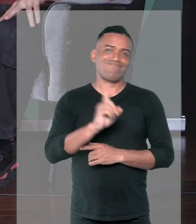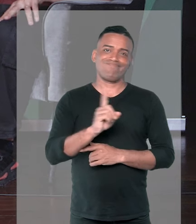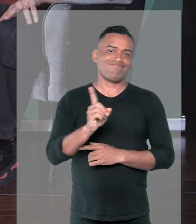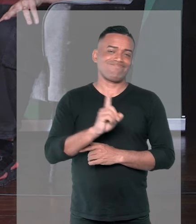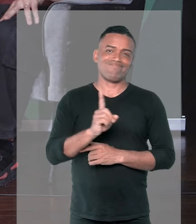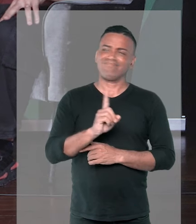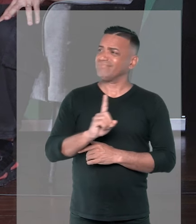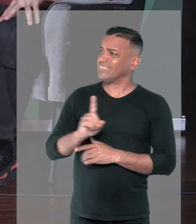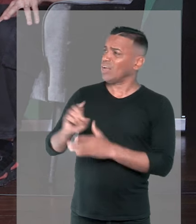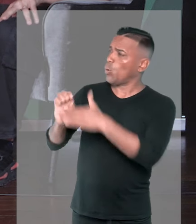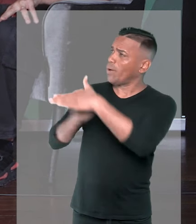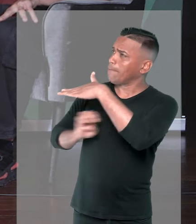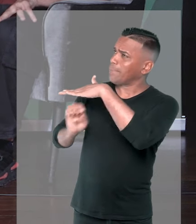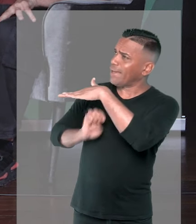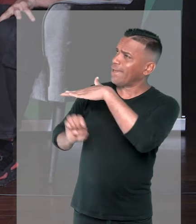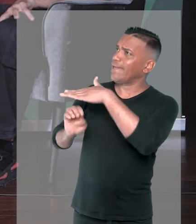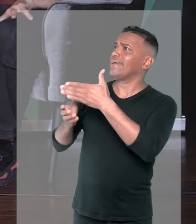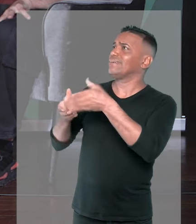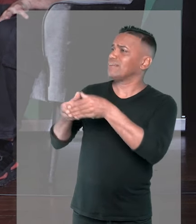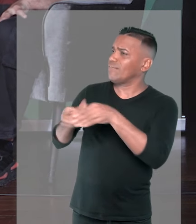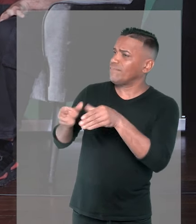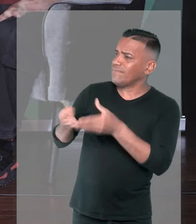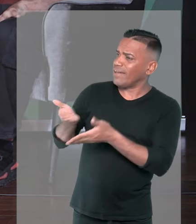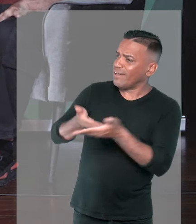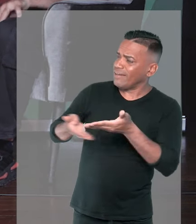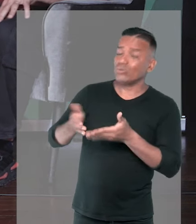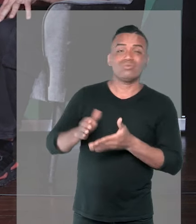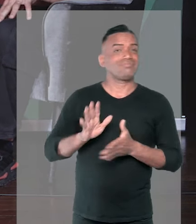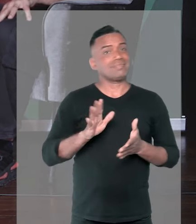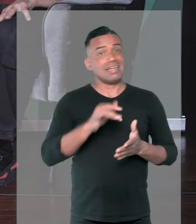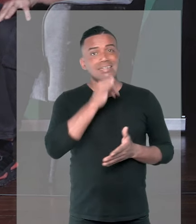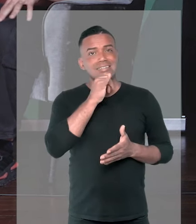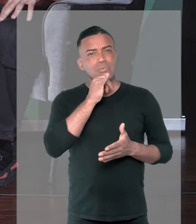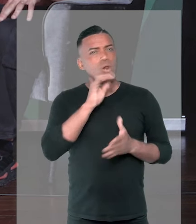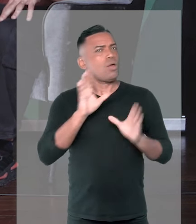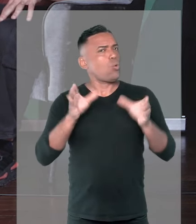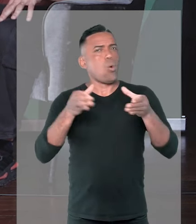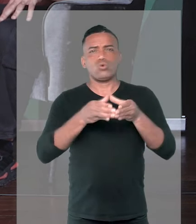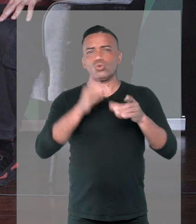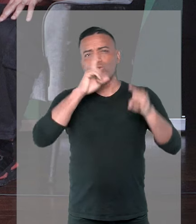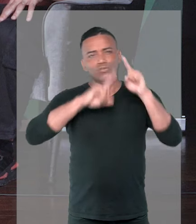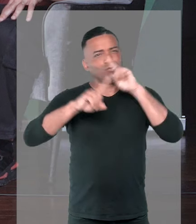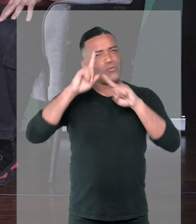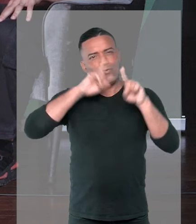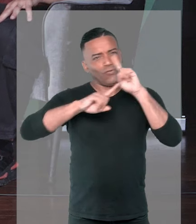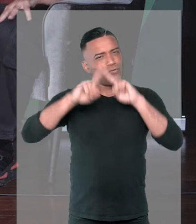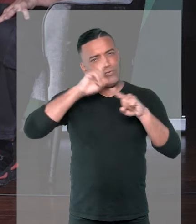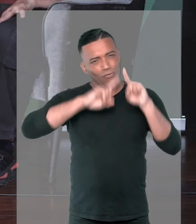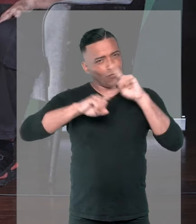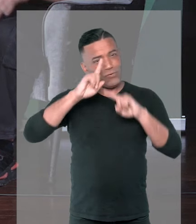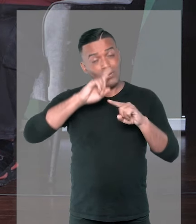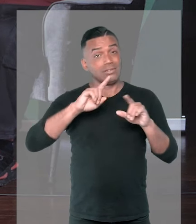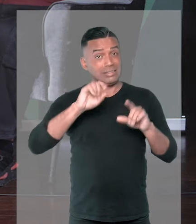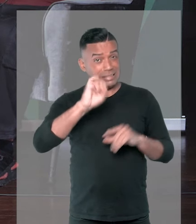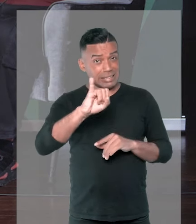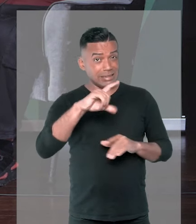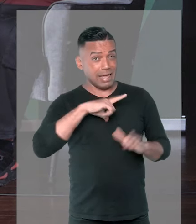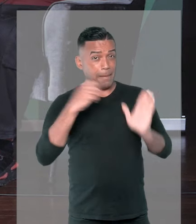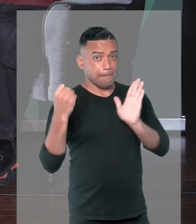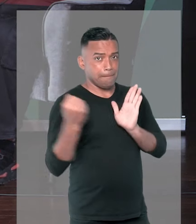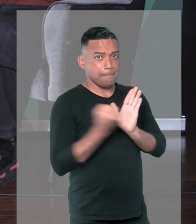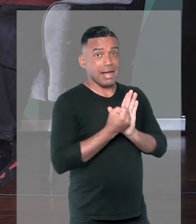situação de uma empresa que tá vivendo essa situação é um pequeno é um pequeno conjunto de erros veja se você tem uma marca que a gente podia